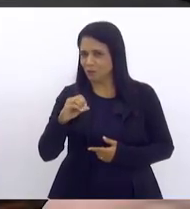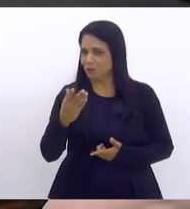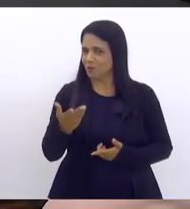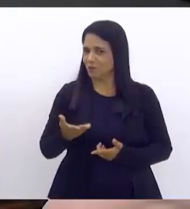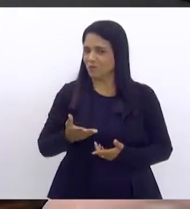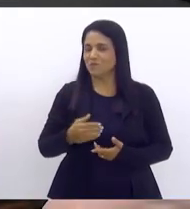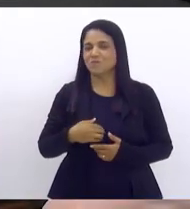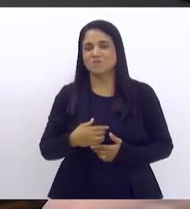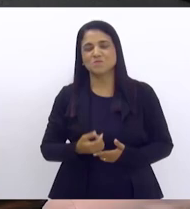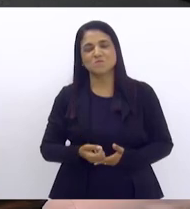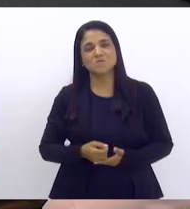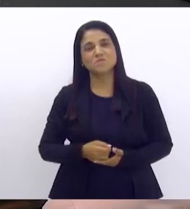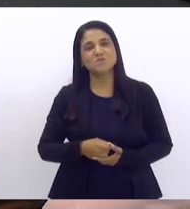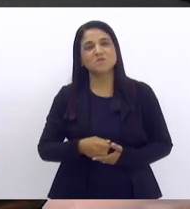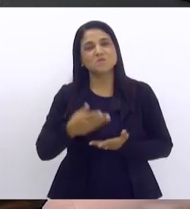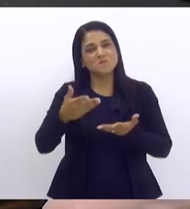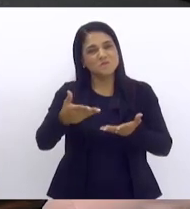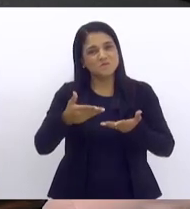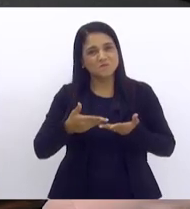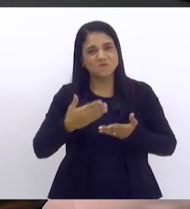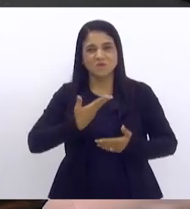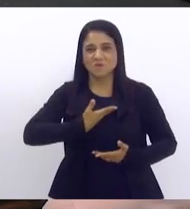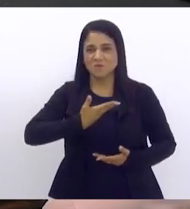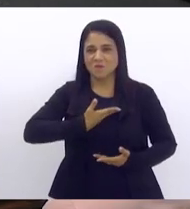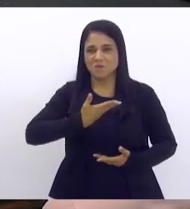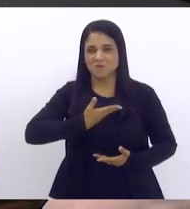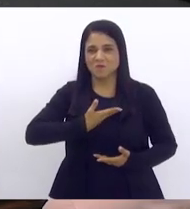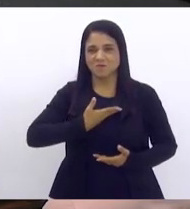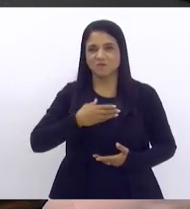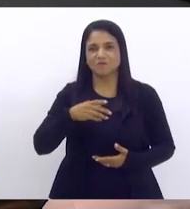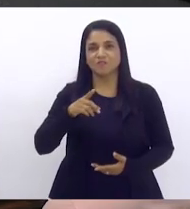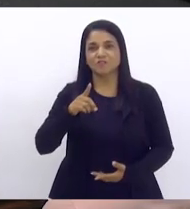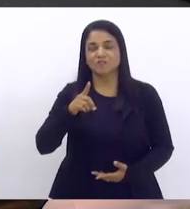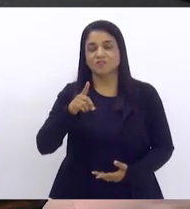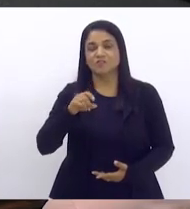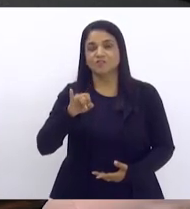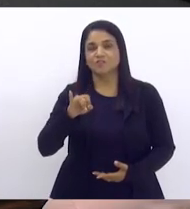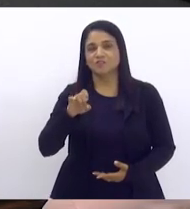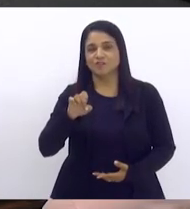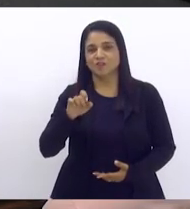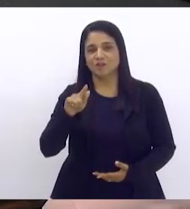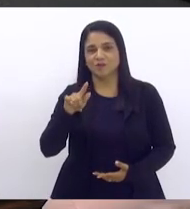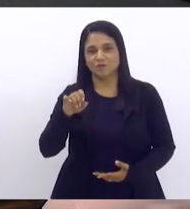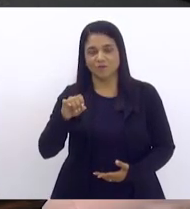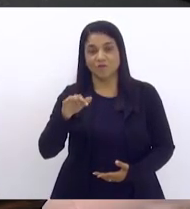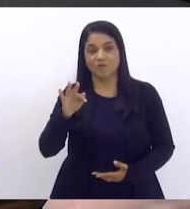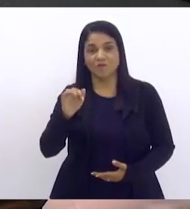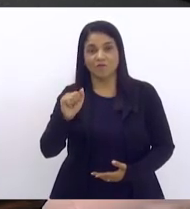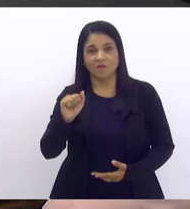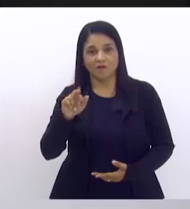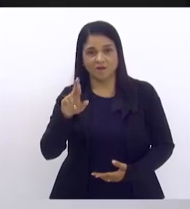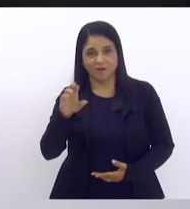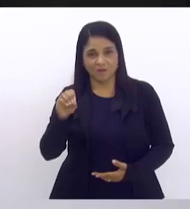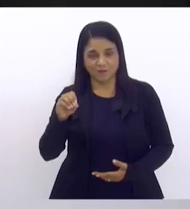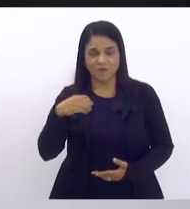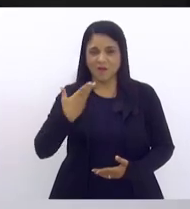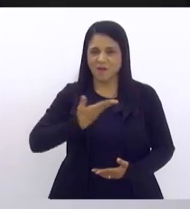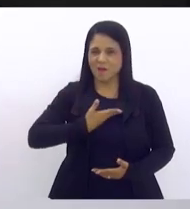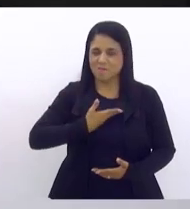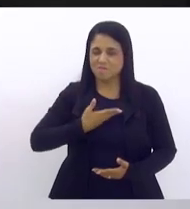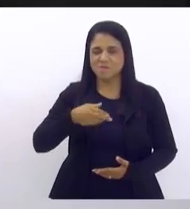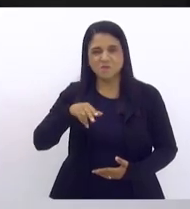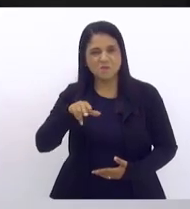Eu queria chamar o meu querido amigo Diego Faro. Diego Faro é um irmão de fé, de caminhada, que hoje está